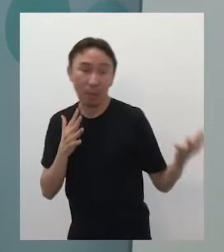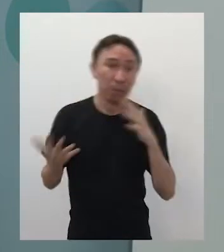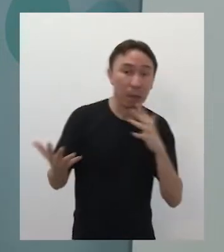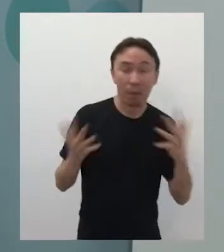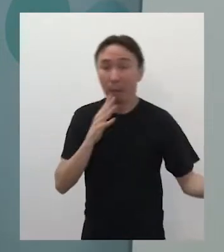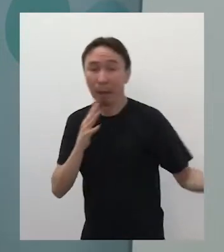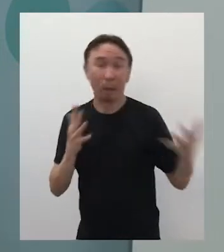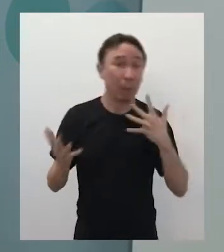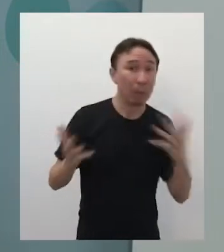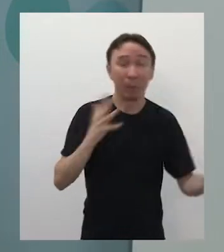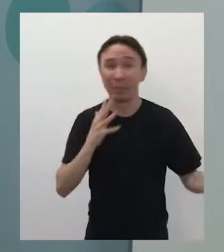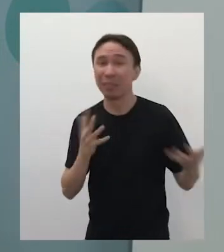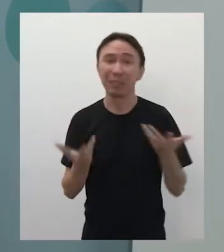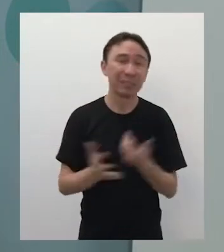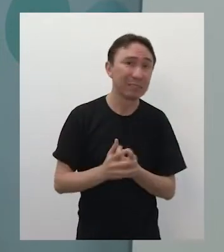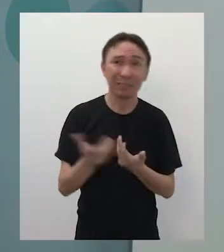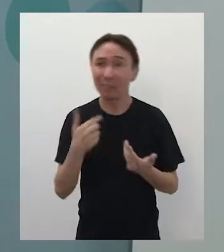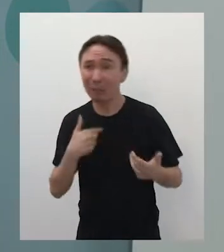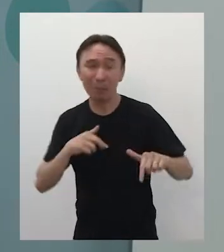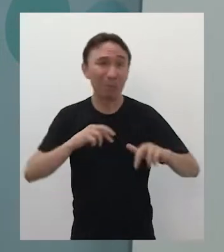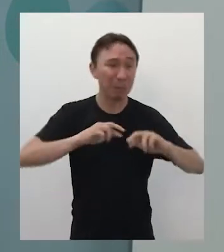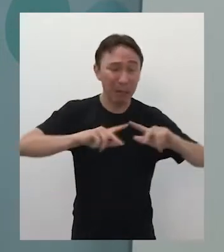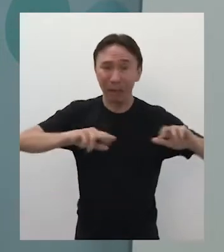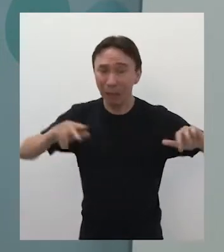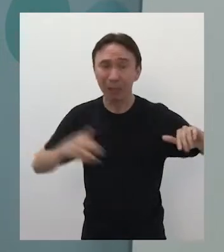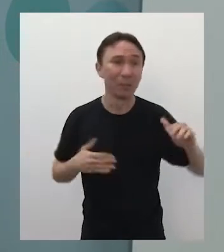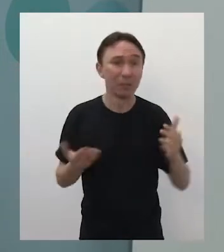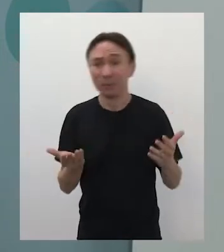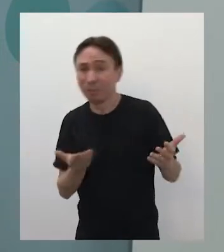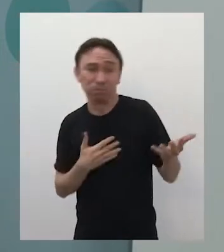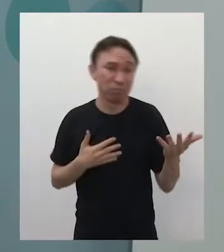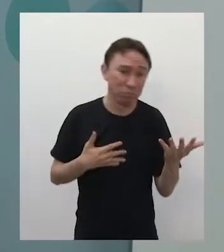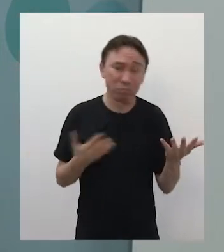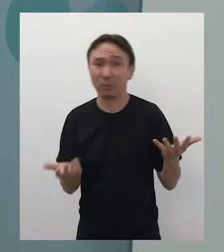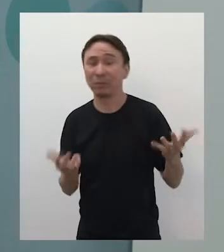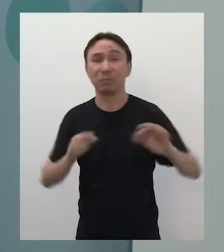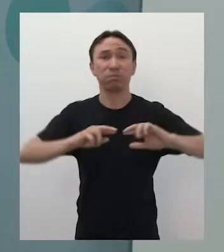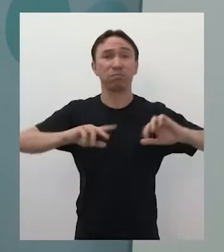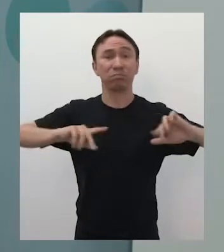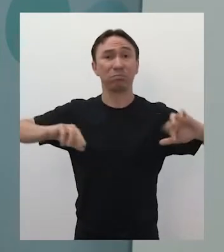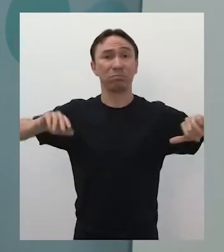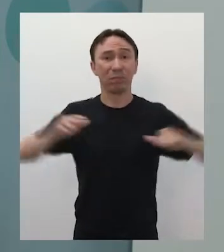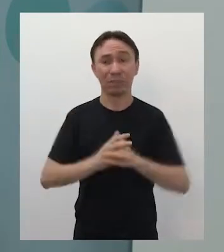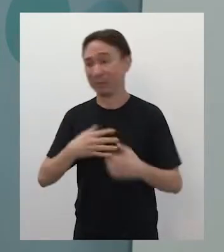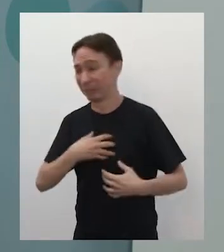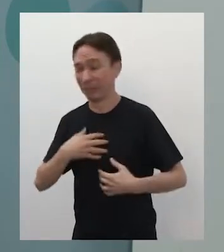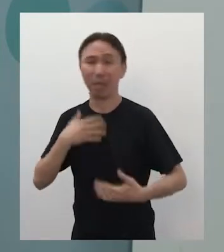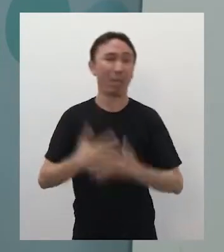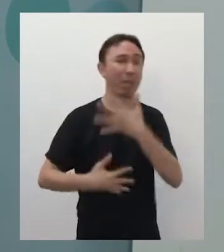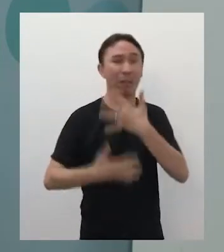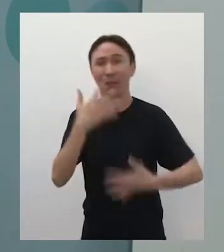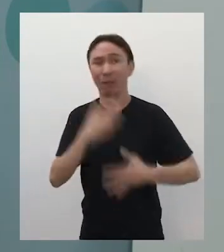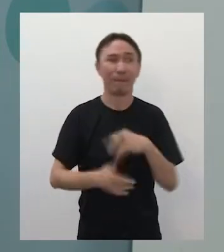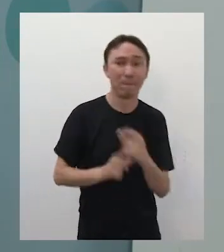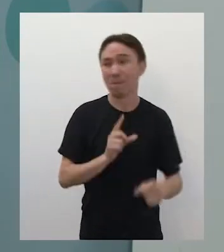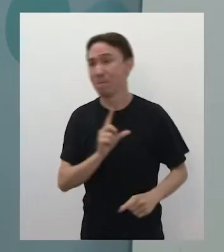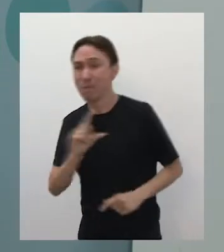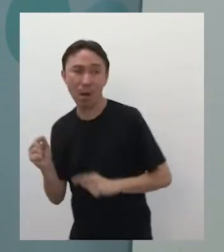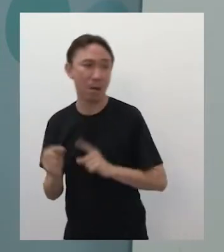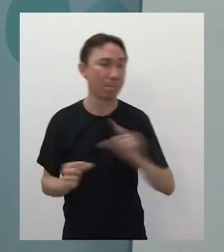não para de tocar, mensagem no WhatsApp bombando, pessoas entrando e saindo o tempo todo e você